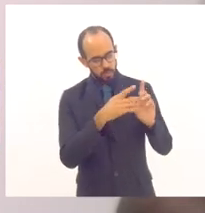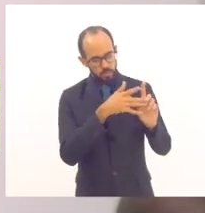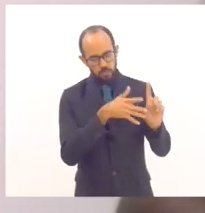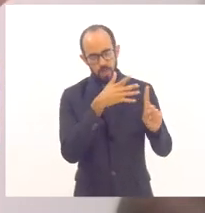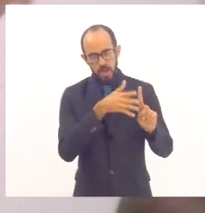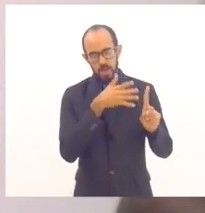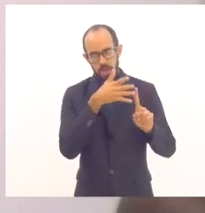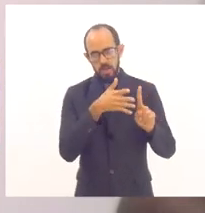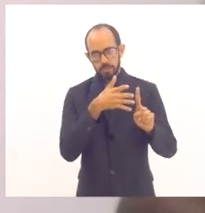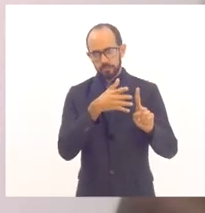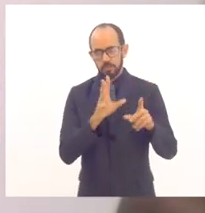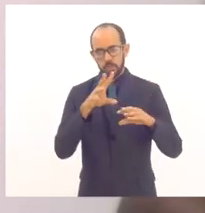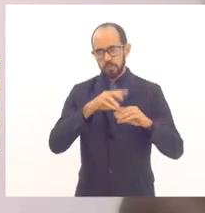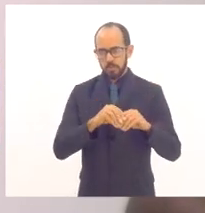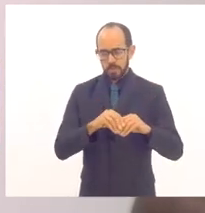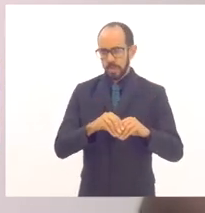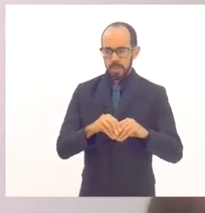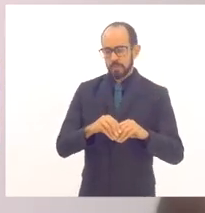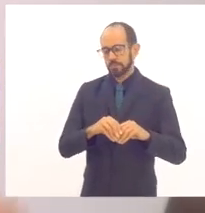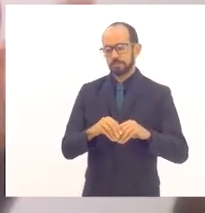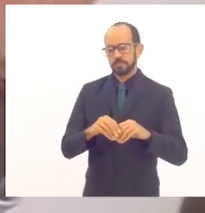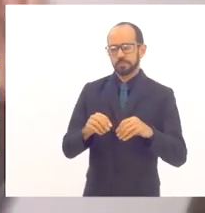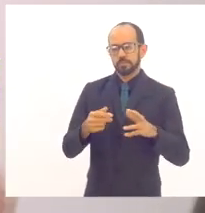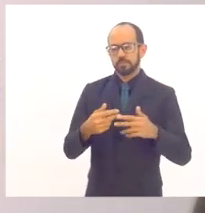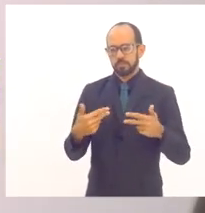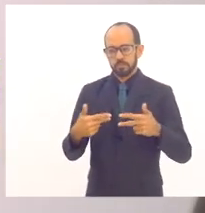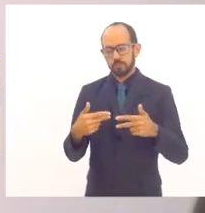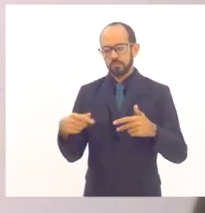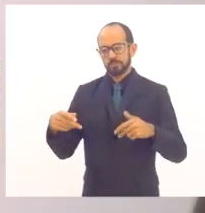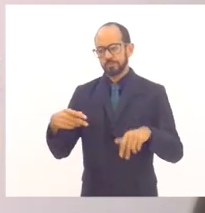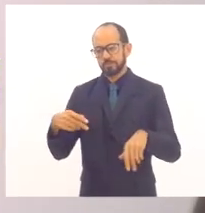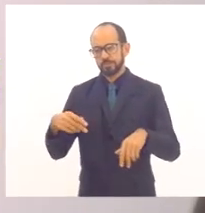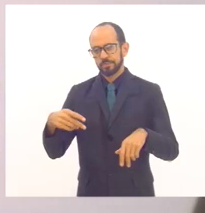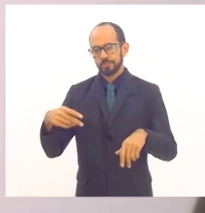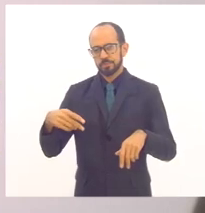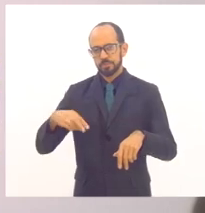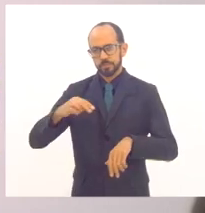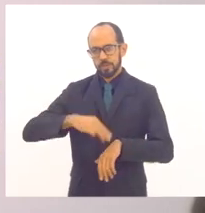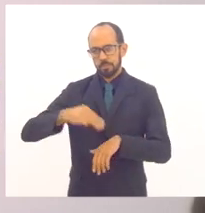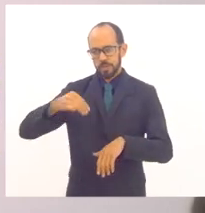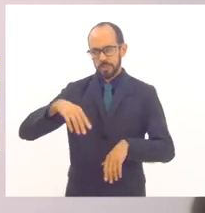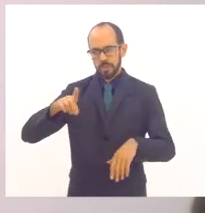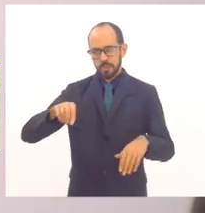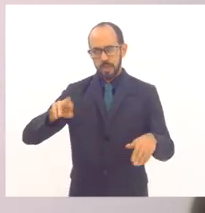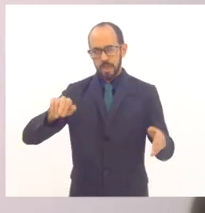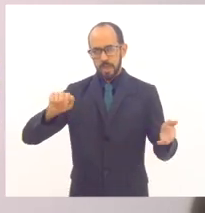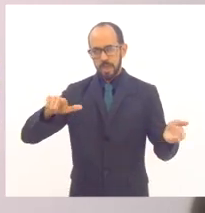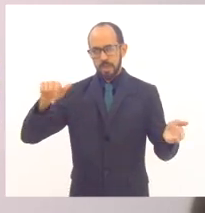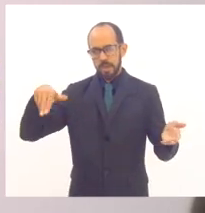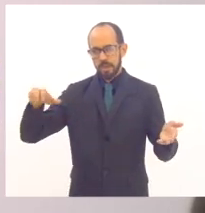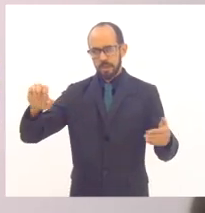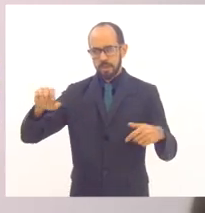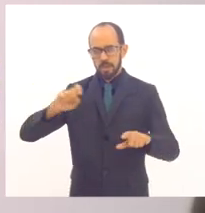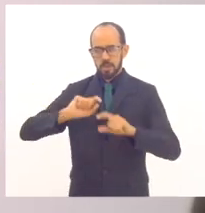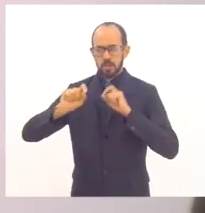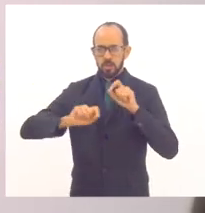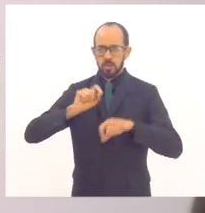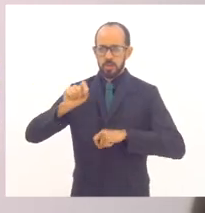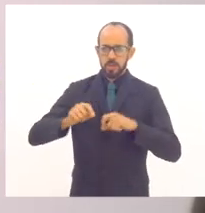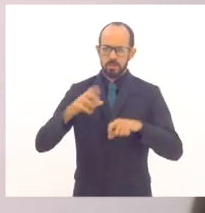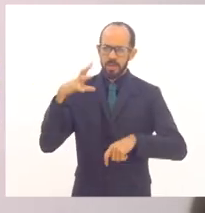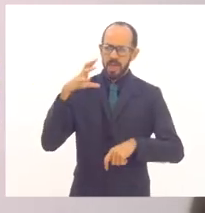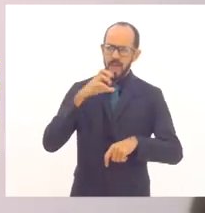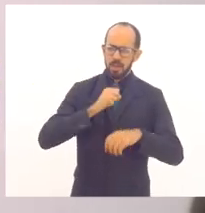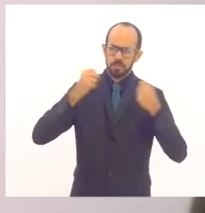só fazer, pegando uma deixa da mestra Darlene, uma